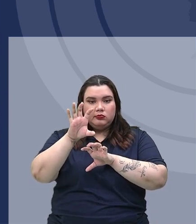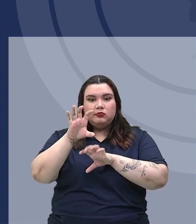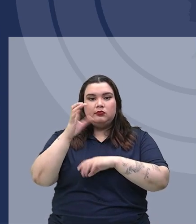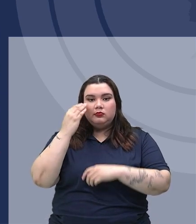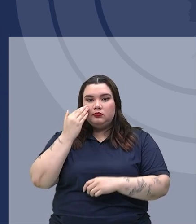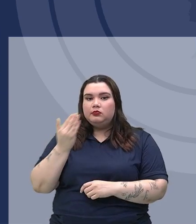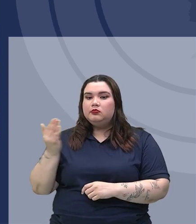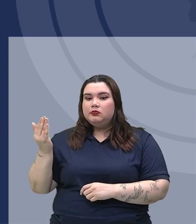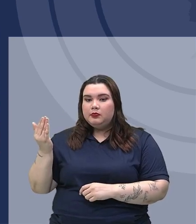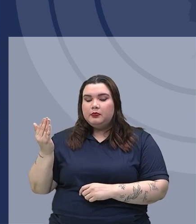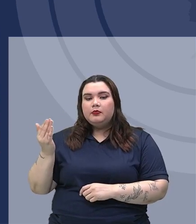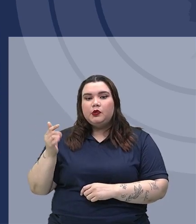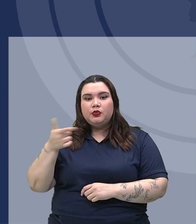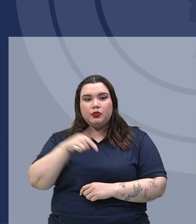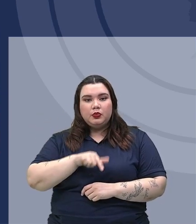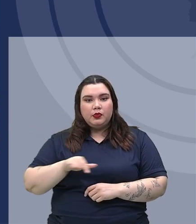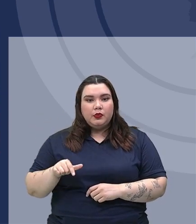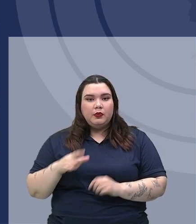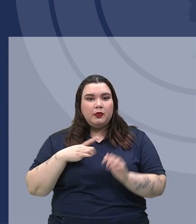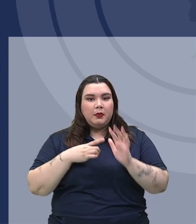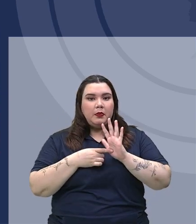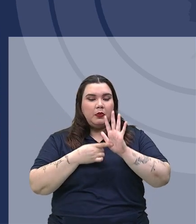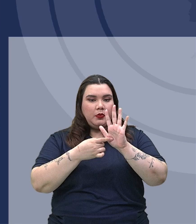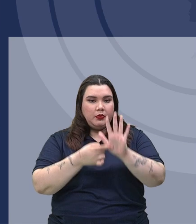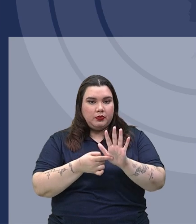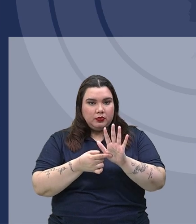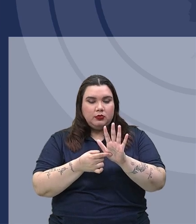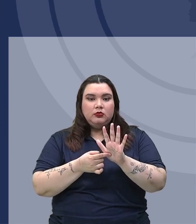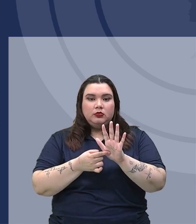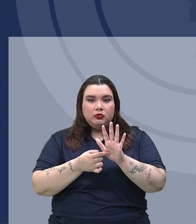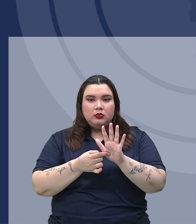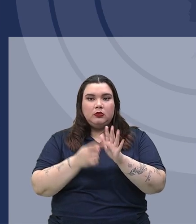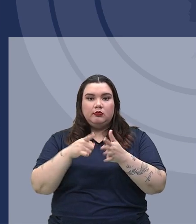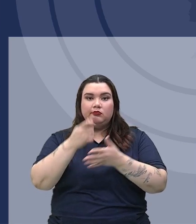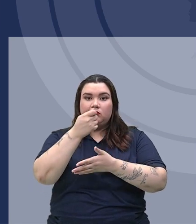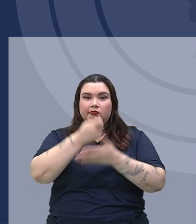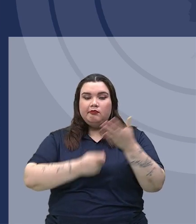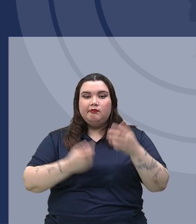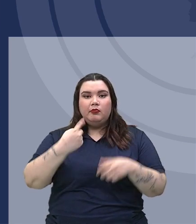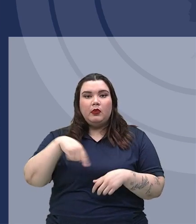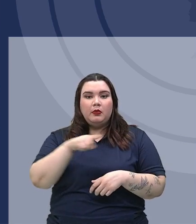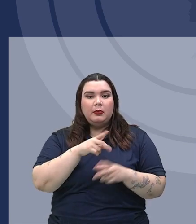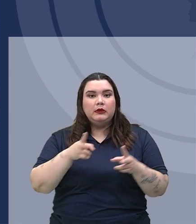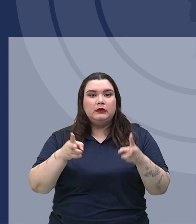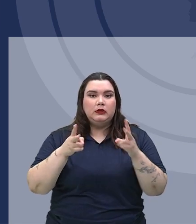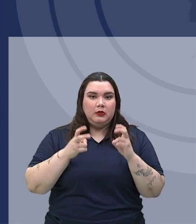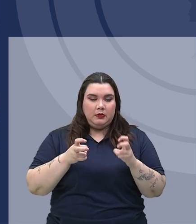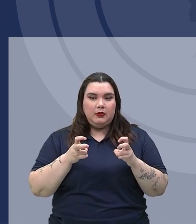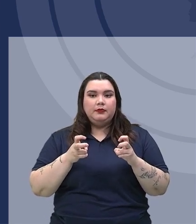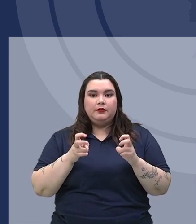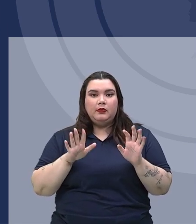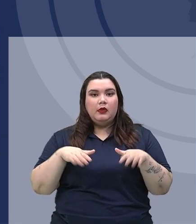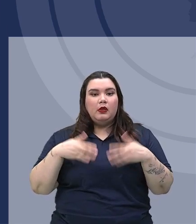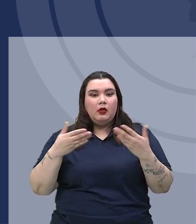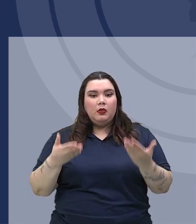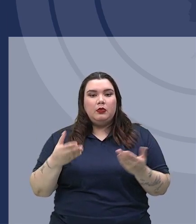vai repetir a data, depois nós vamos abrir, né, essa ficha de frequência para vocês visualizarem. E aí, olha, são 2